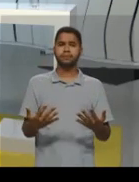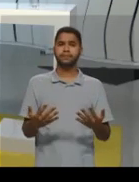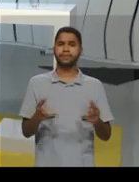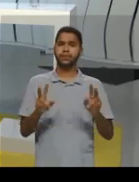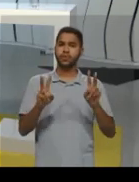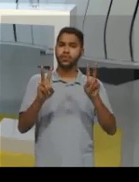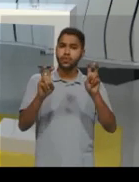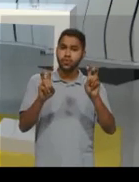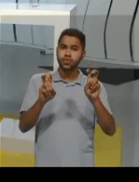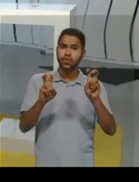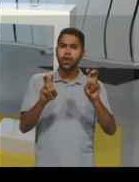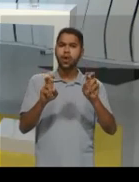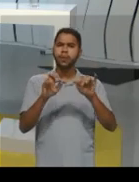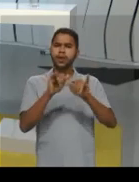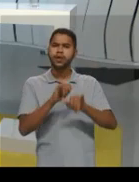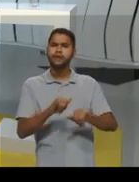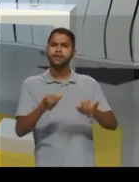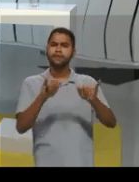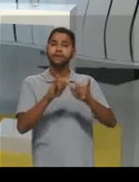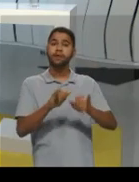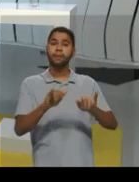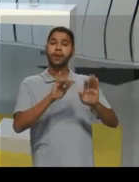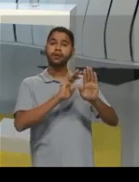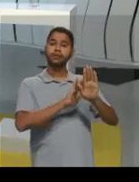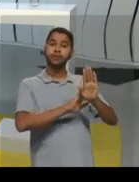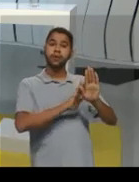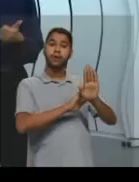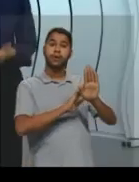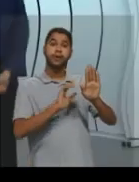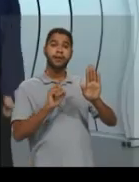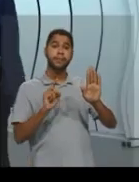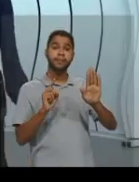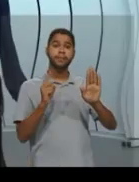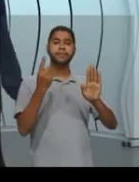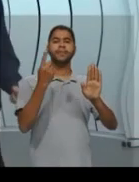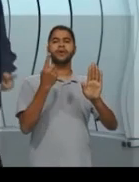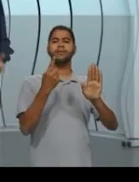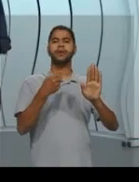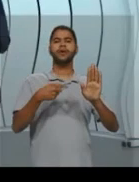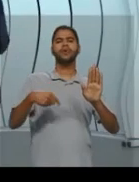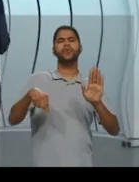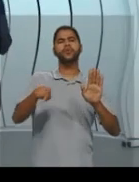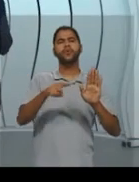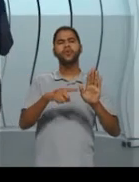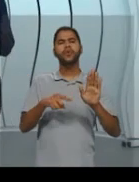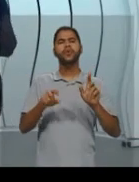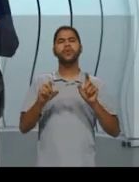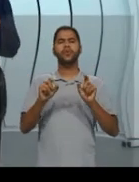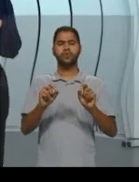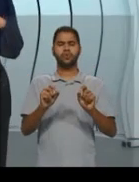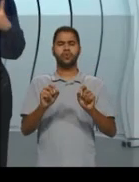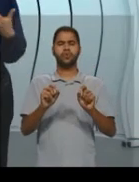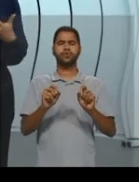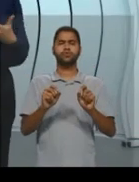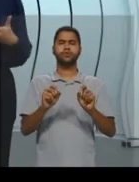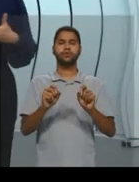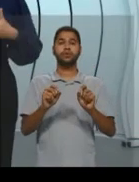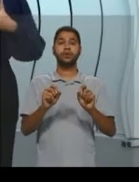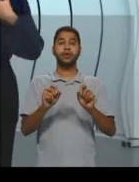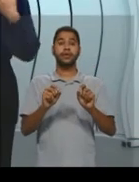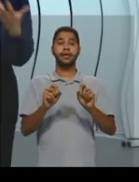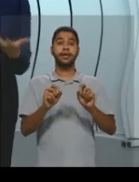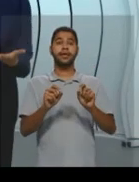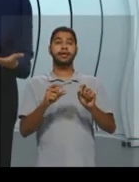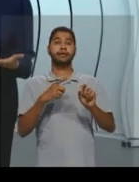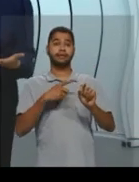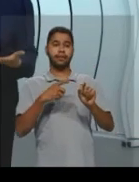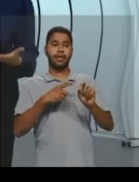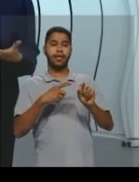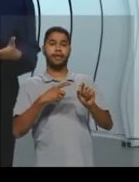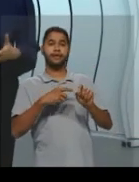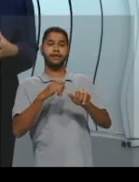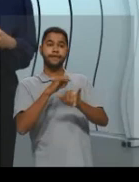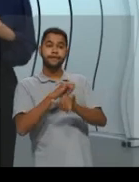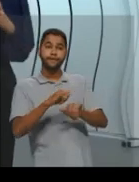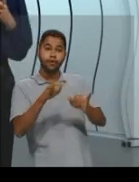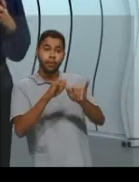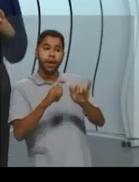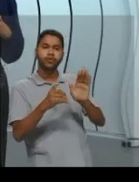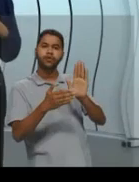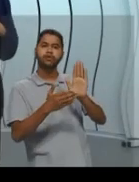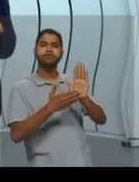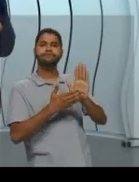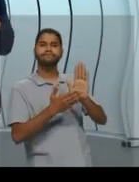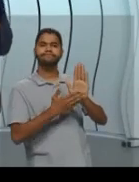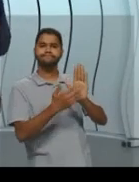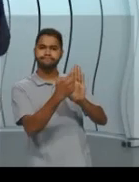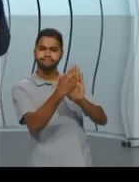sobre informações implícitas, primeiro nós vamos falar sobre informações explícitas, né? Porque